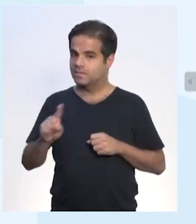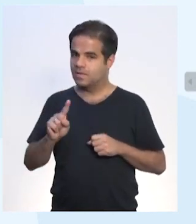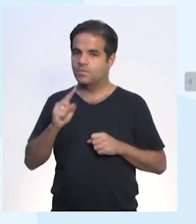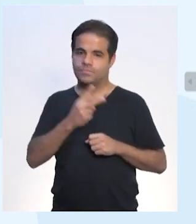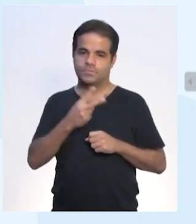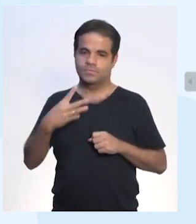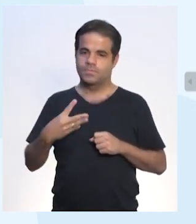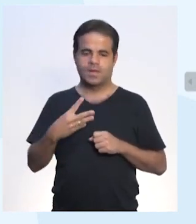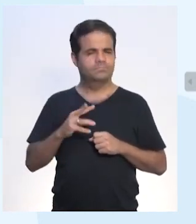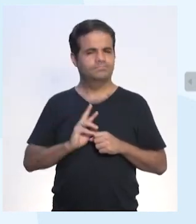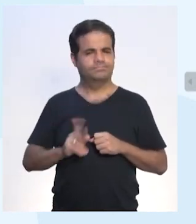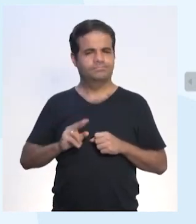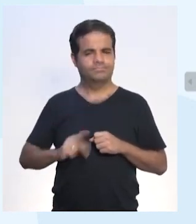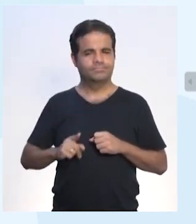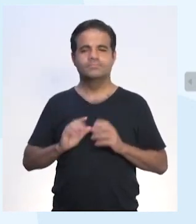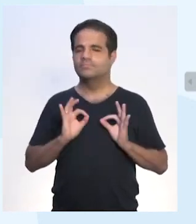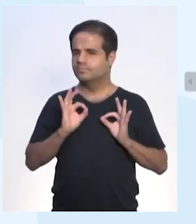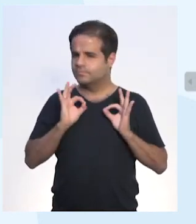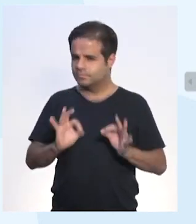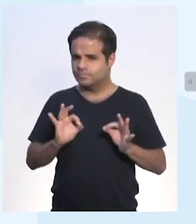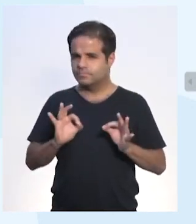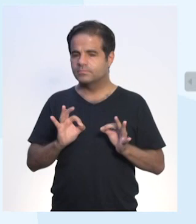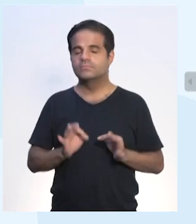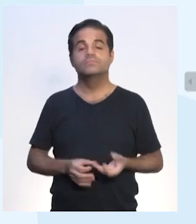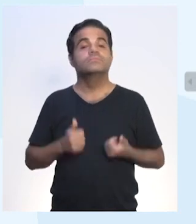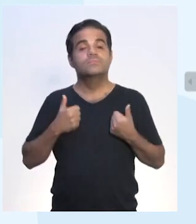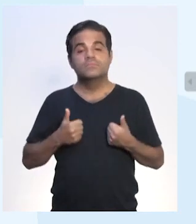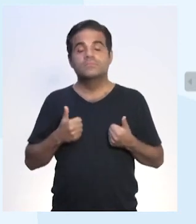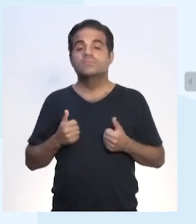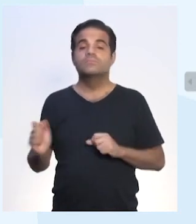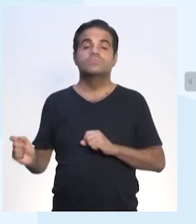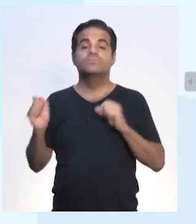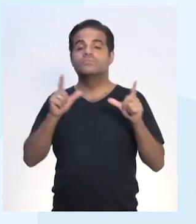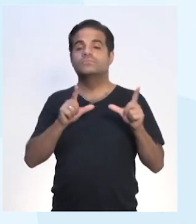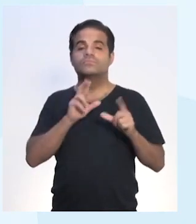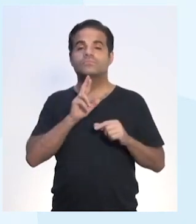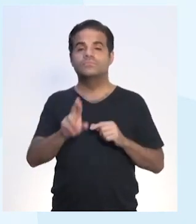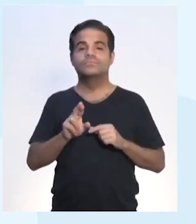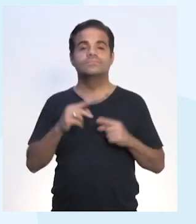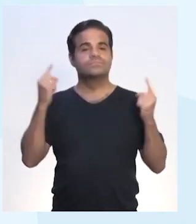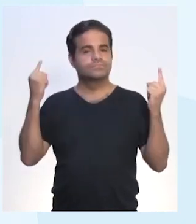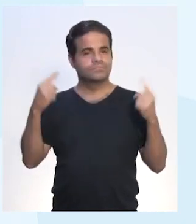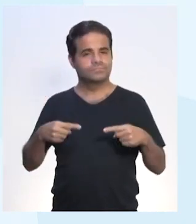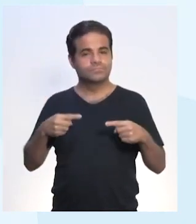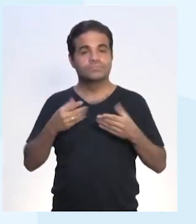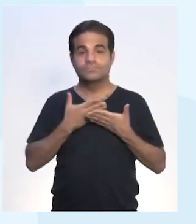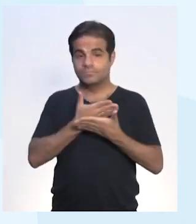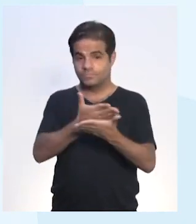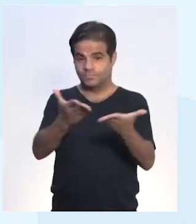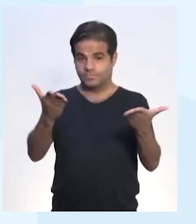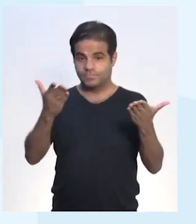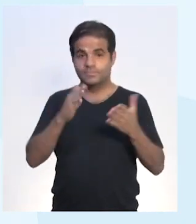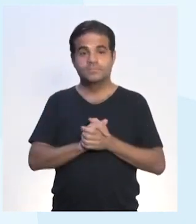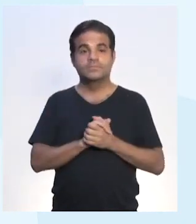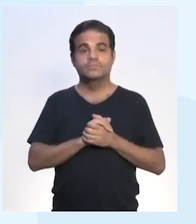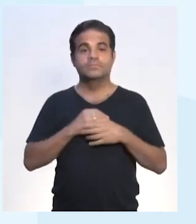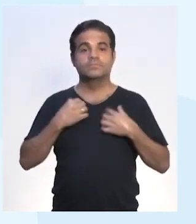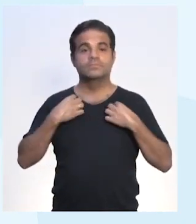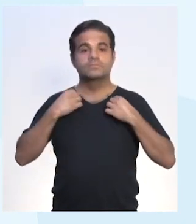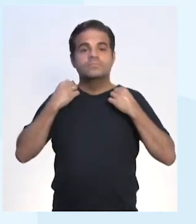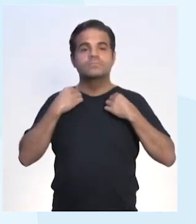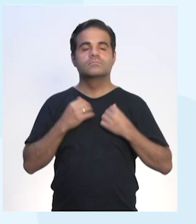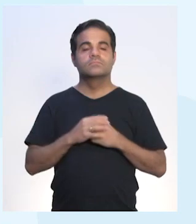24. Certo? Muito bem. Por favor, coloque a resolução do desafio para eles.